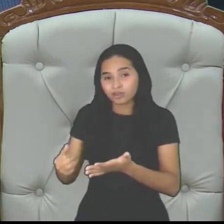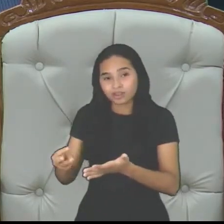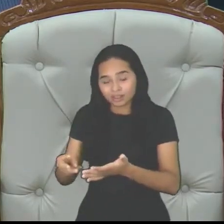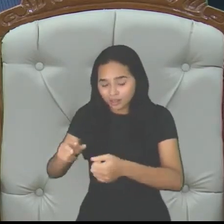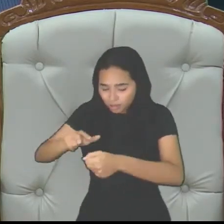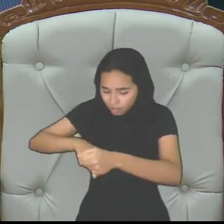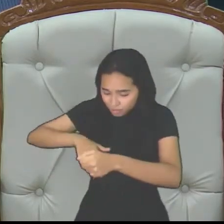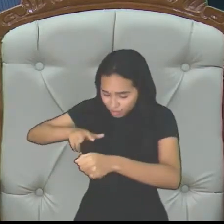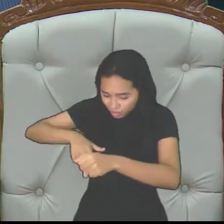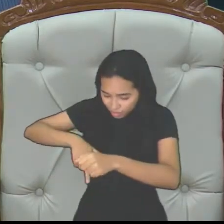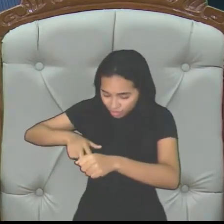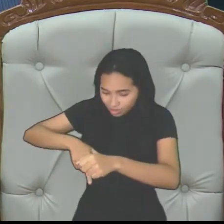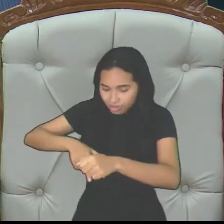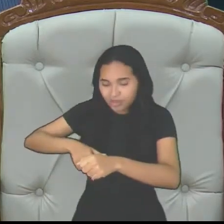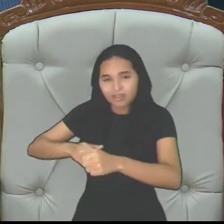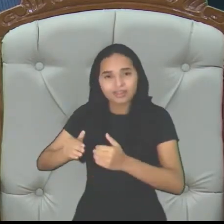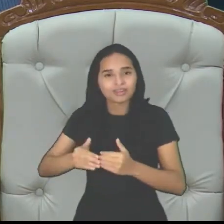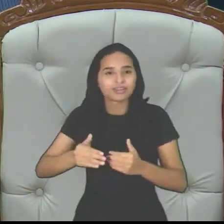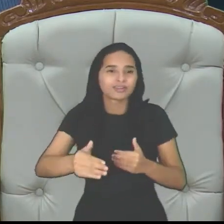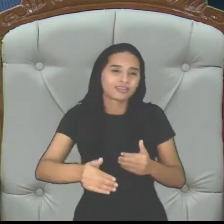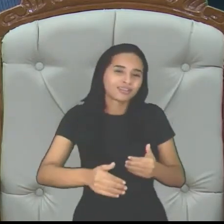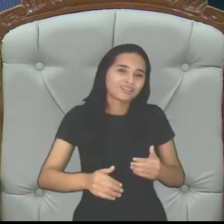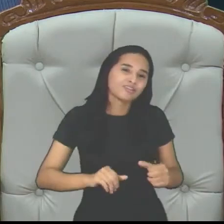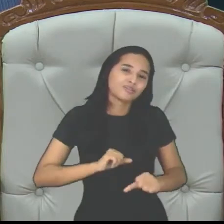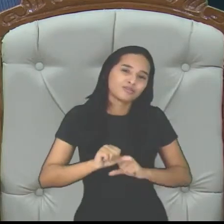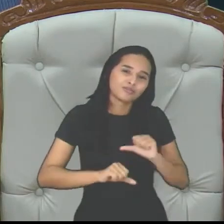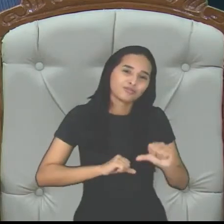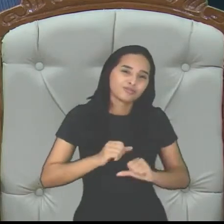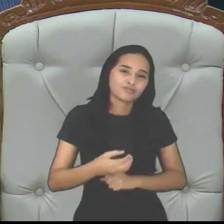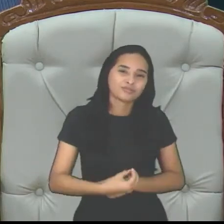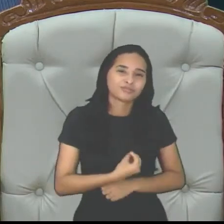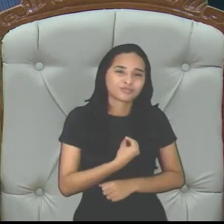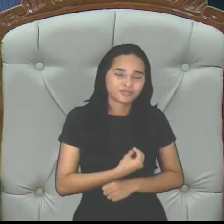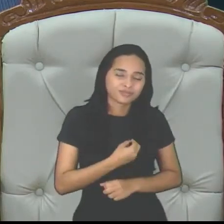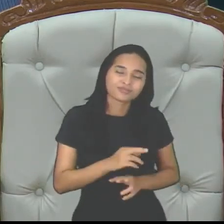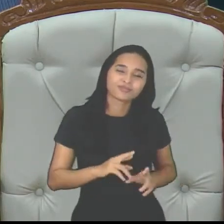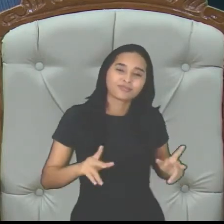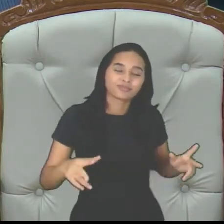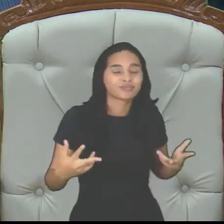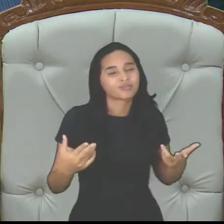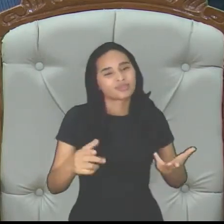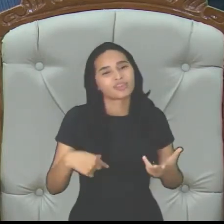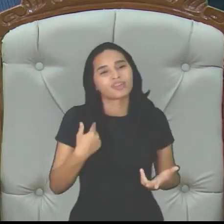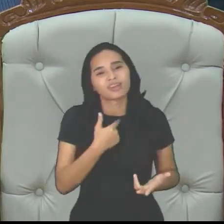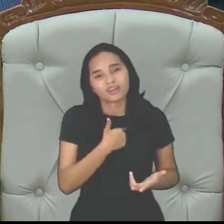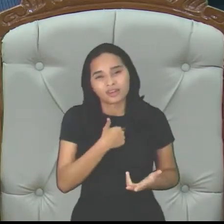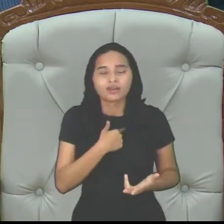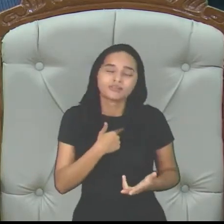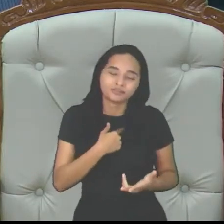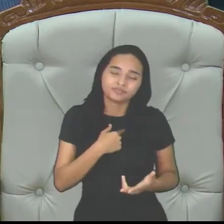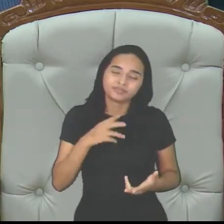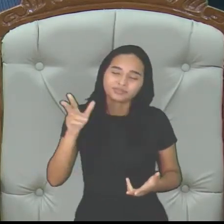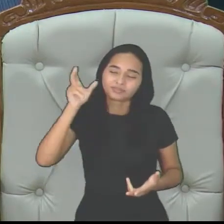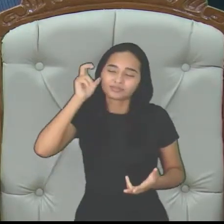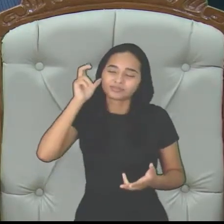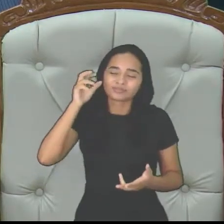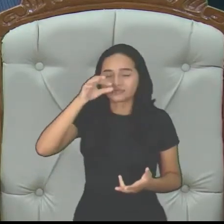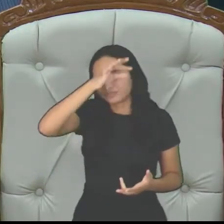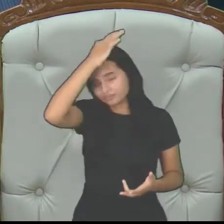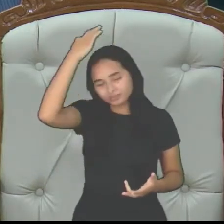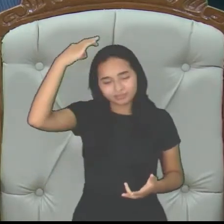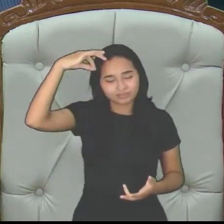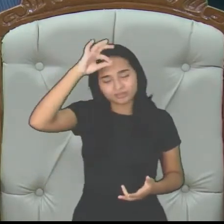diante, Agostinho nunca mais foi a mesma pessoa. Assim como nós, quando nós ouvimos a voz do Espírito